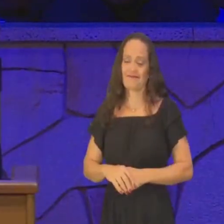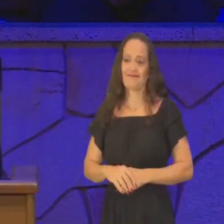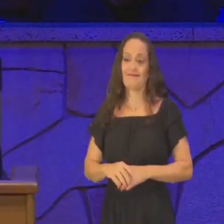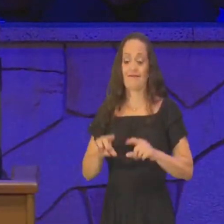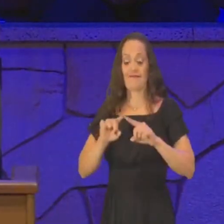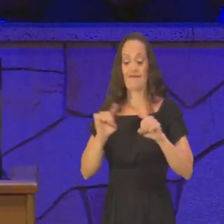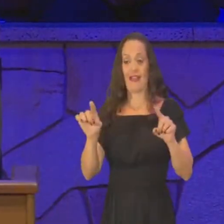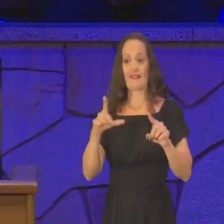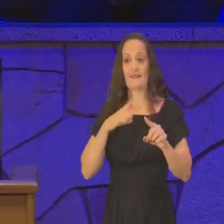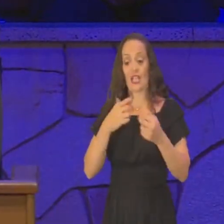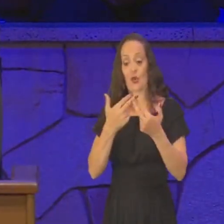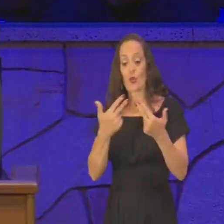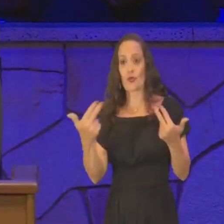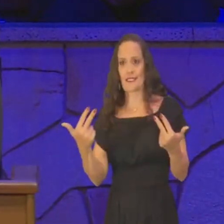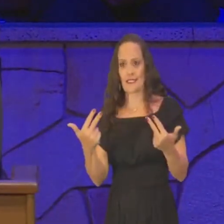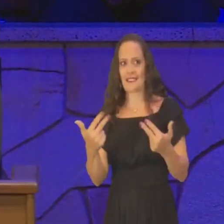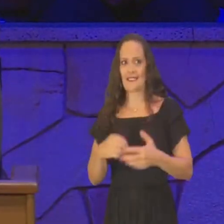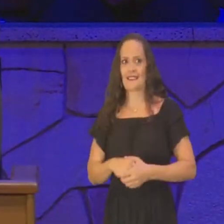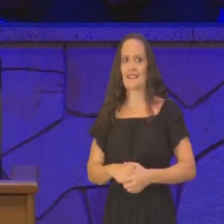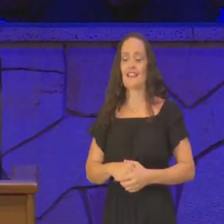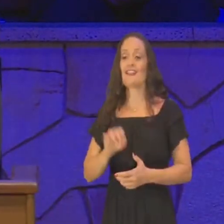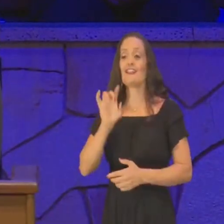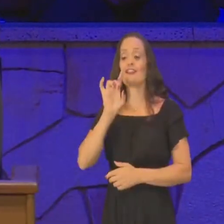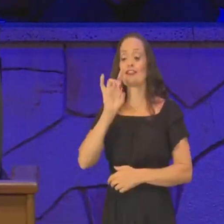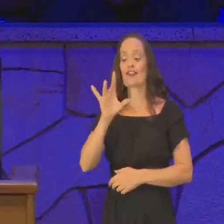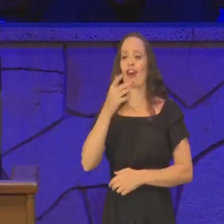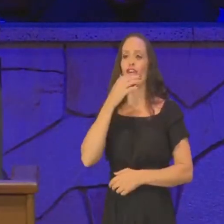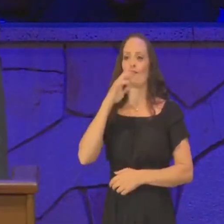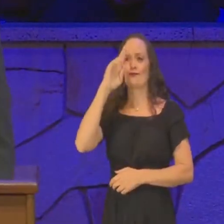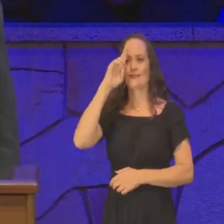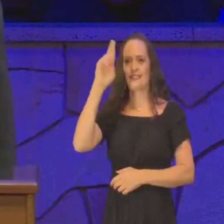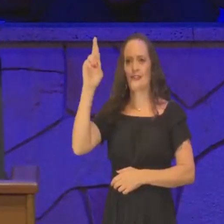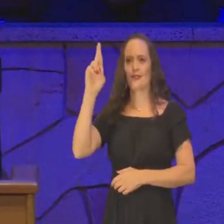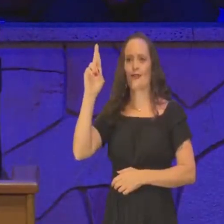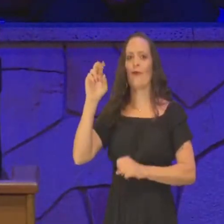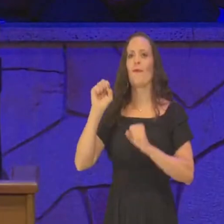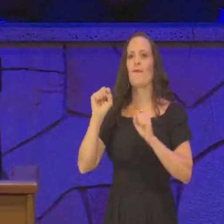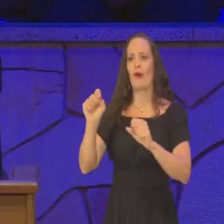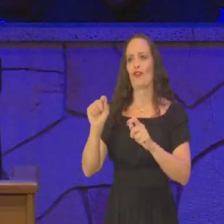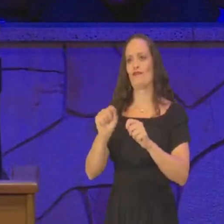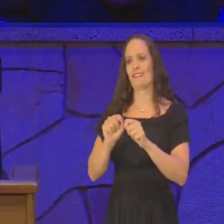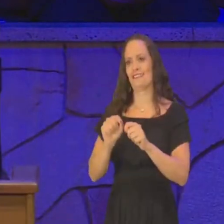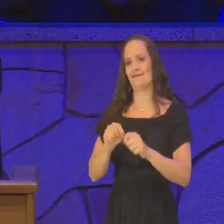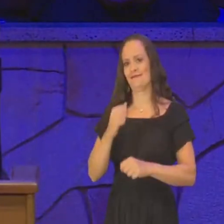Mas há coisas que só o Senhor é capaz de fazer.